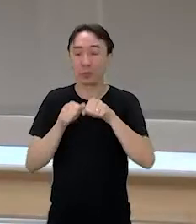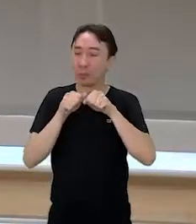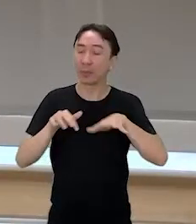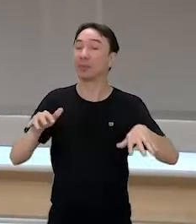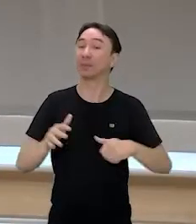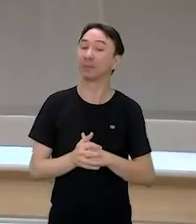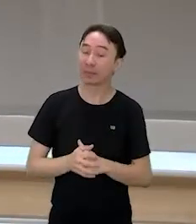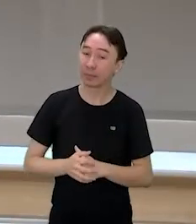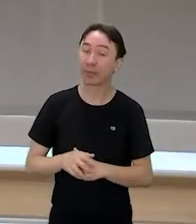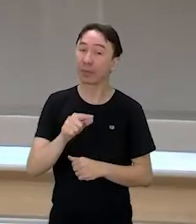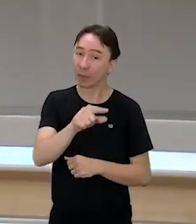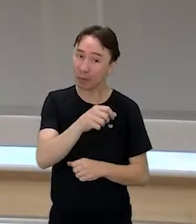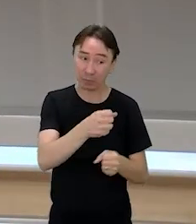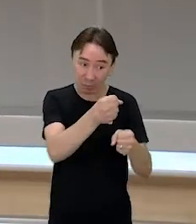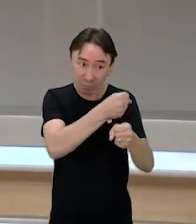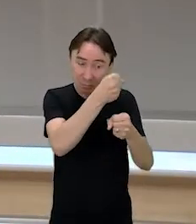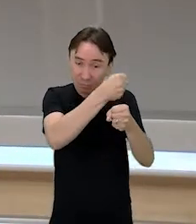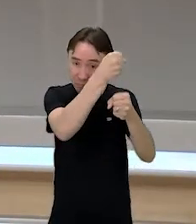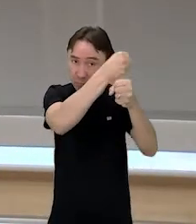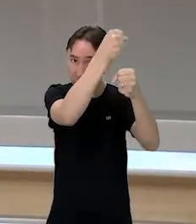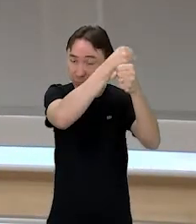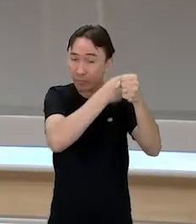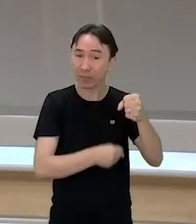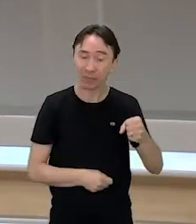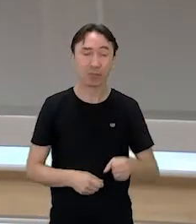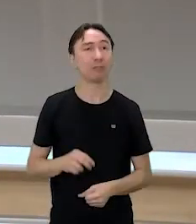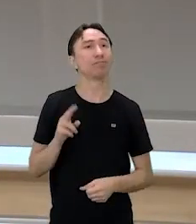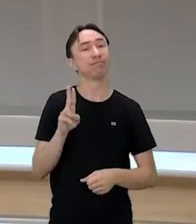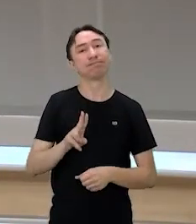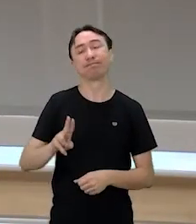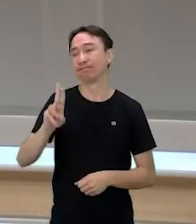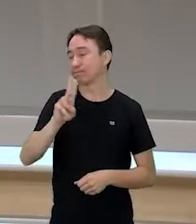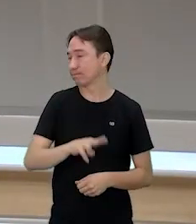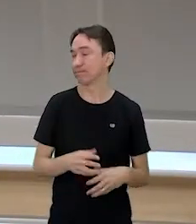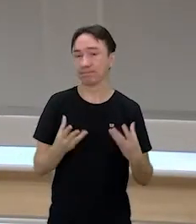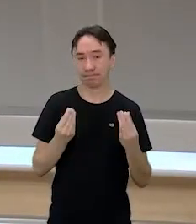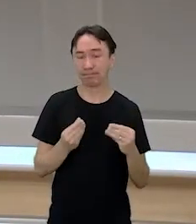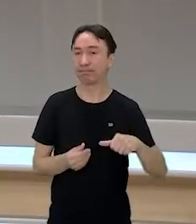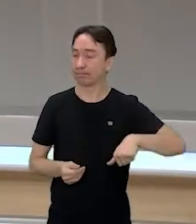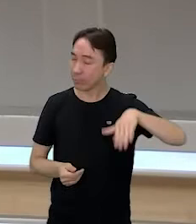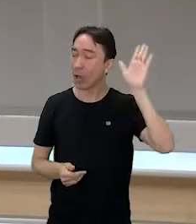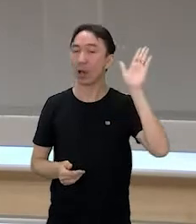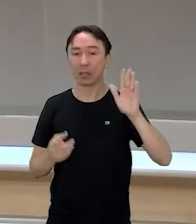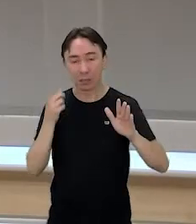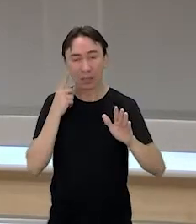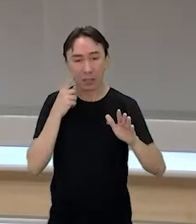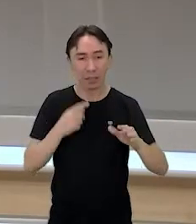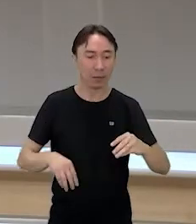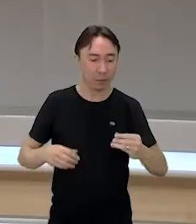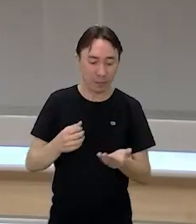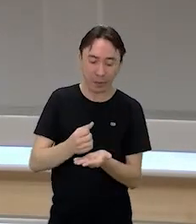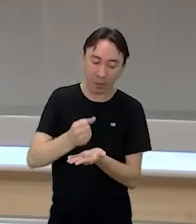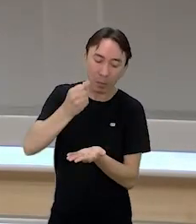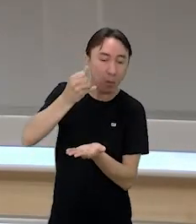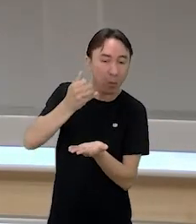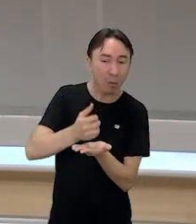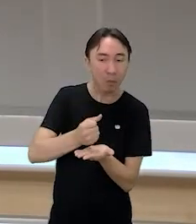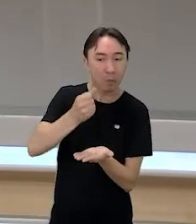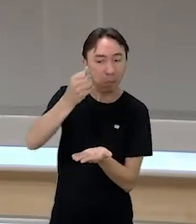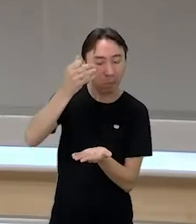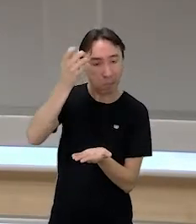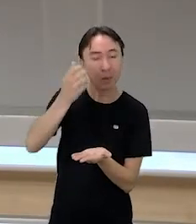construção civil, ele é bastante utilizado na forma triturada, na forma de pó, né? E